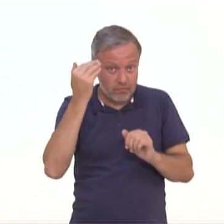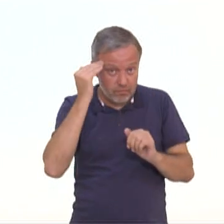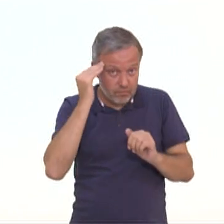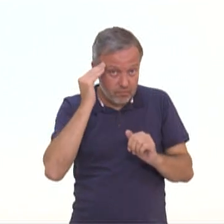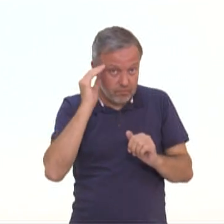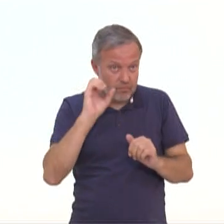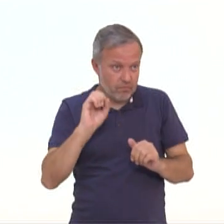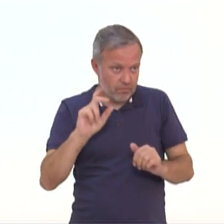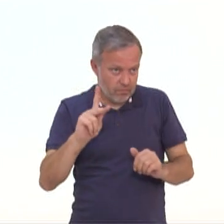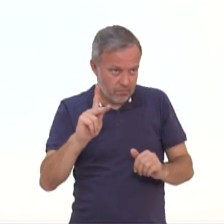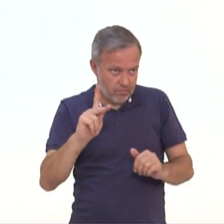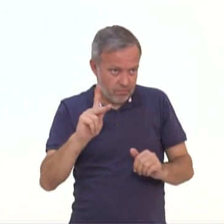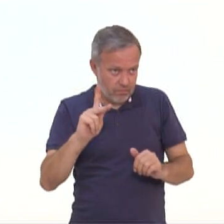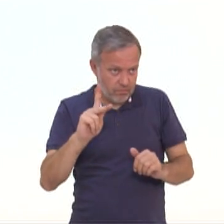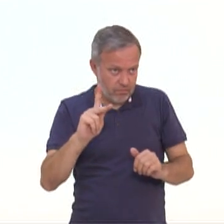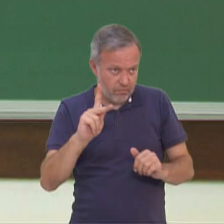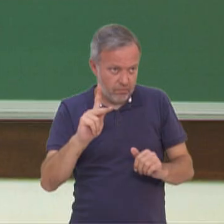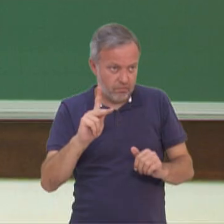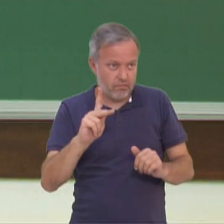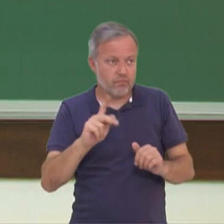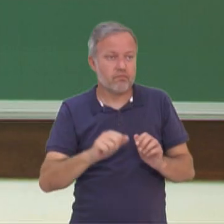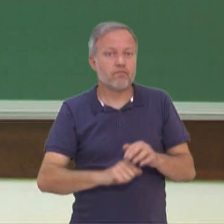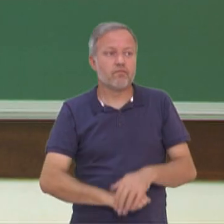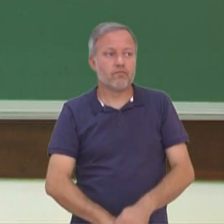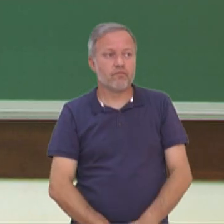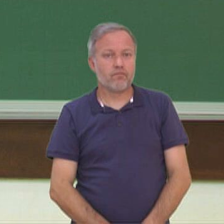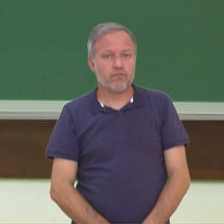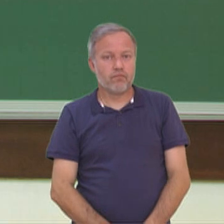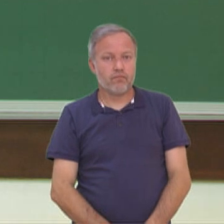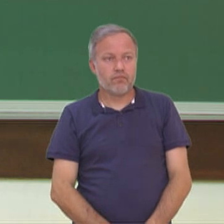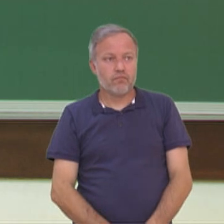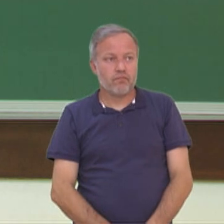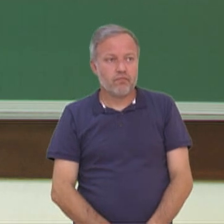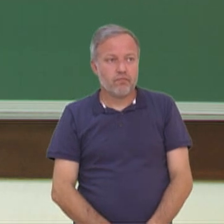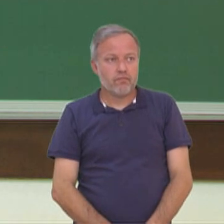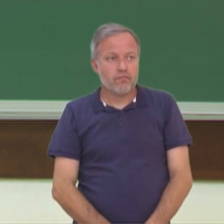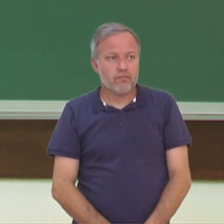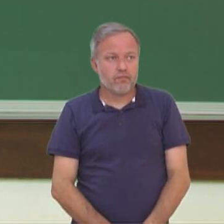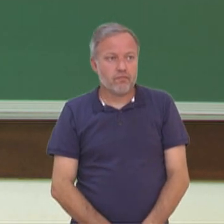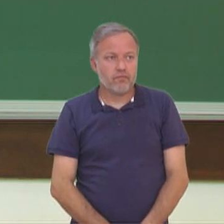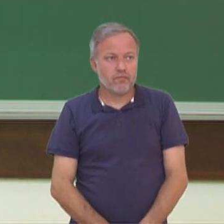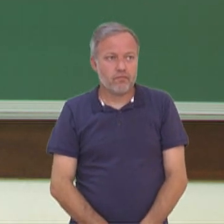ciclo. Entenderam a intenção? Vamos em frente.